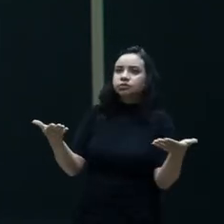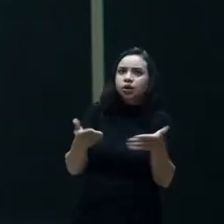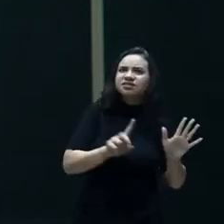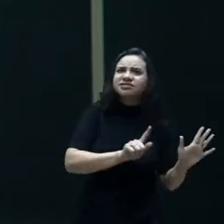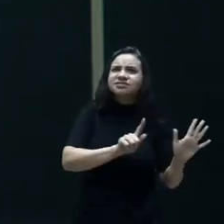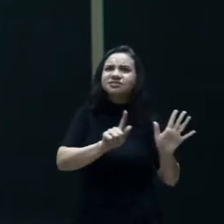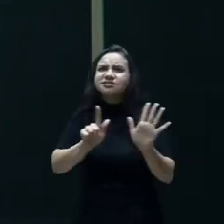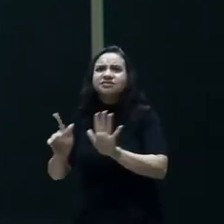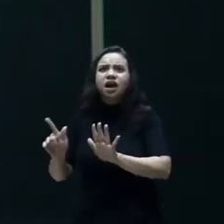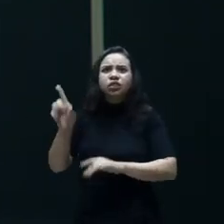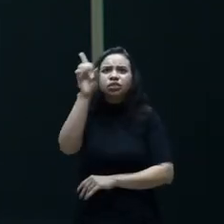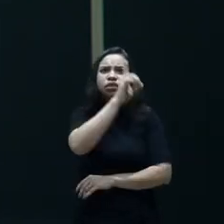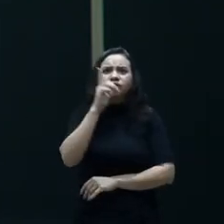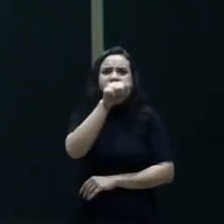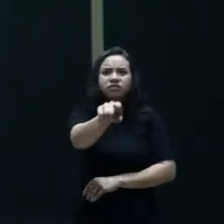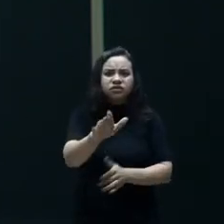Bíblia.